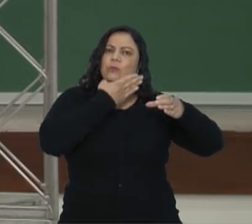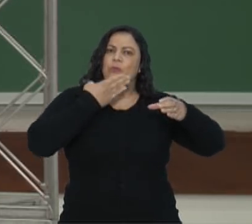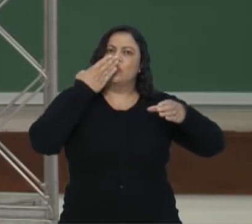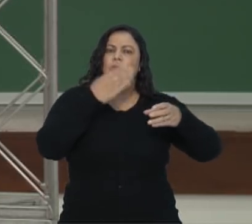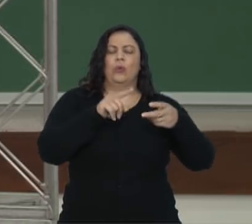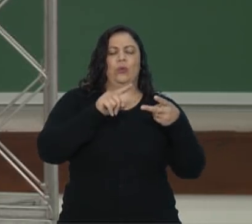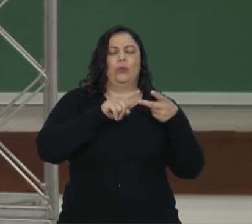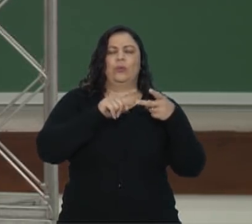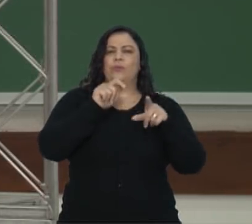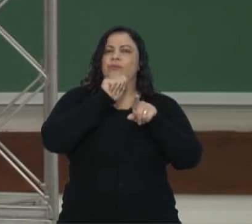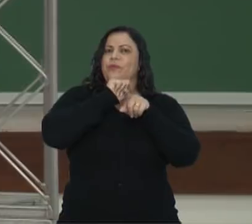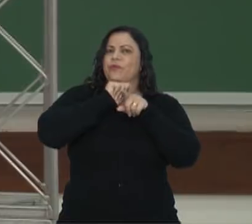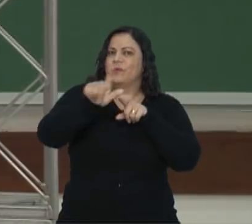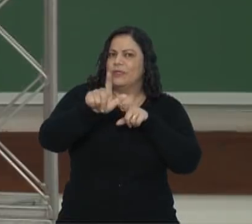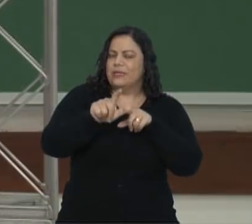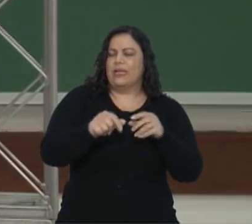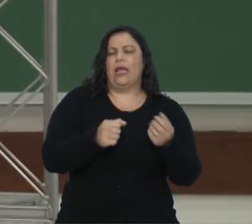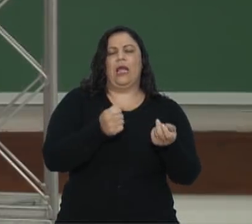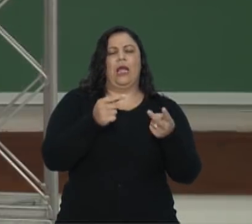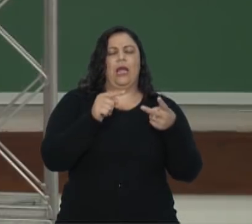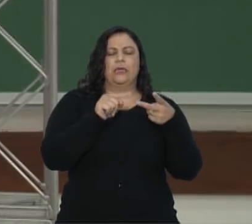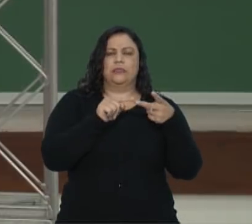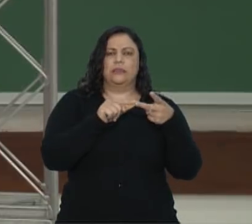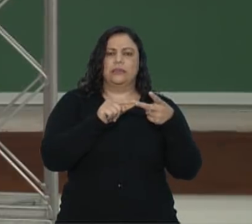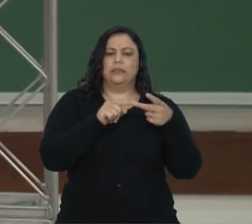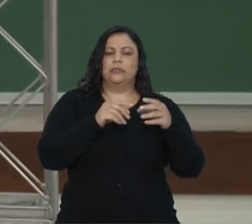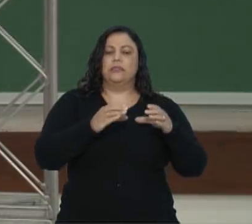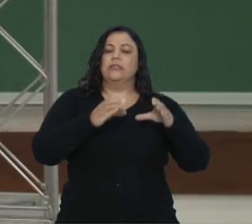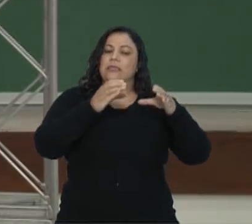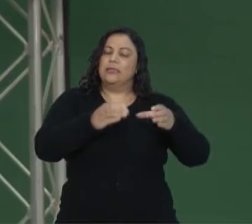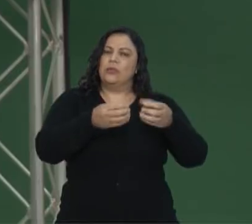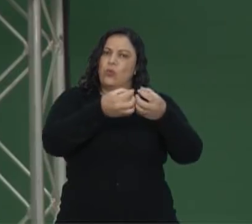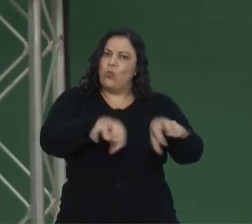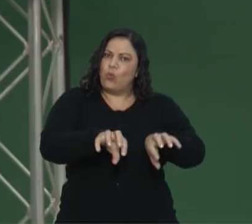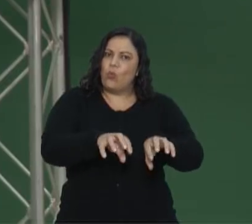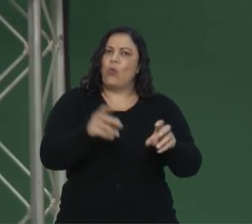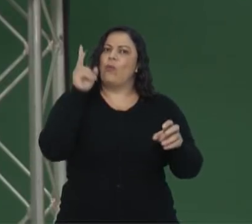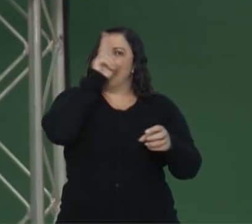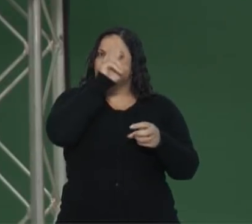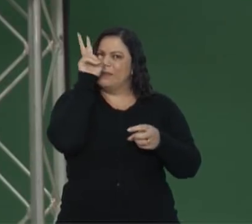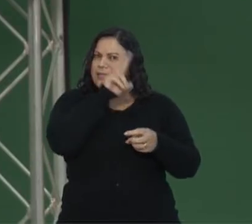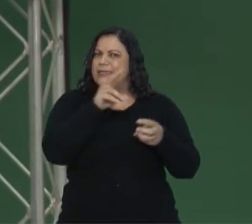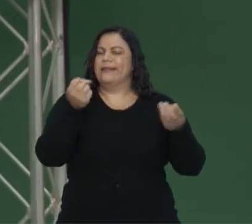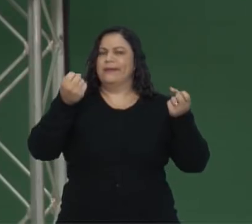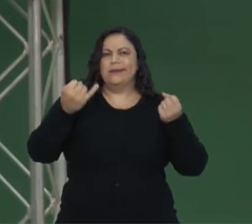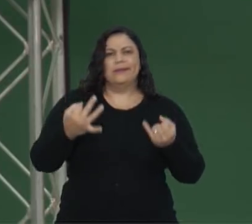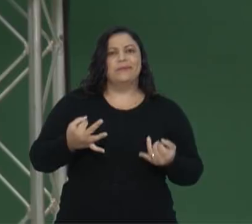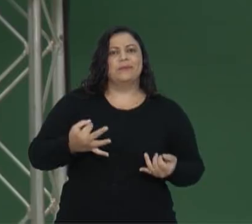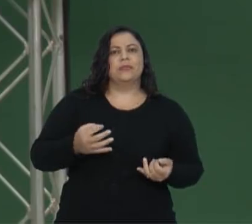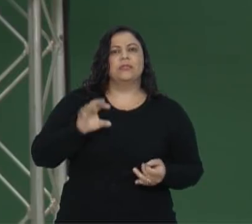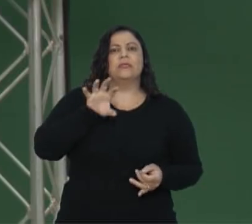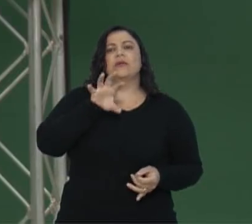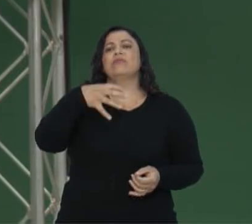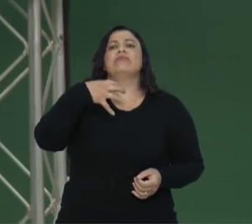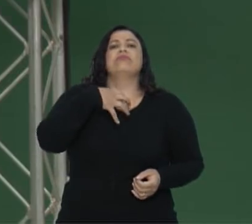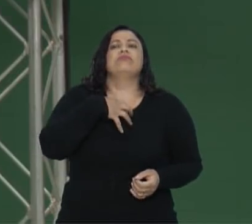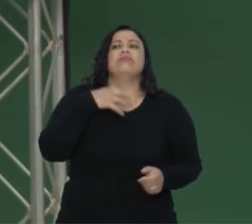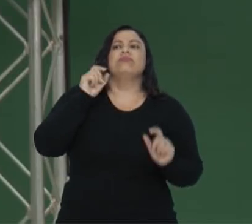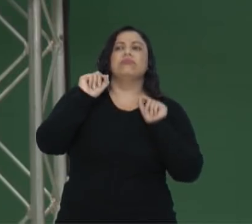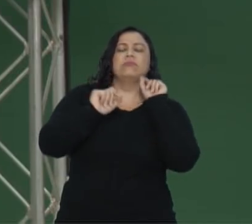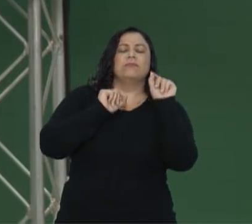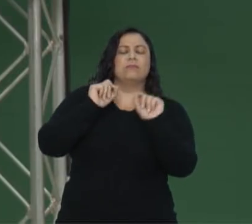um fósforo. Então percebam que nesse exercício, nesse quiz, tem uma situação do cotidiano de alguém que fica na